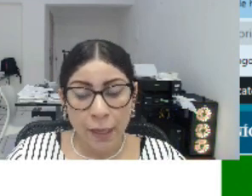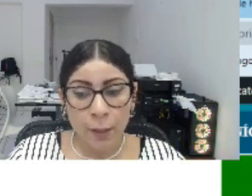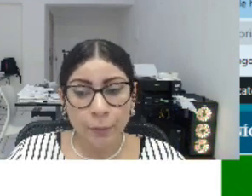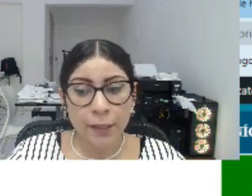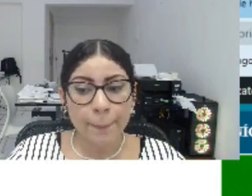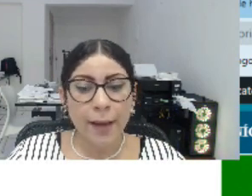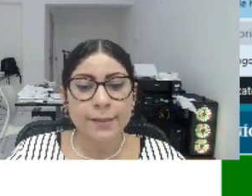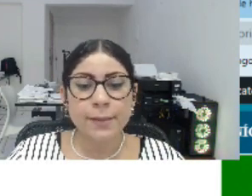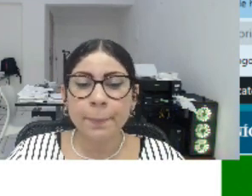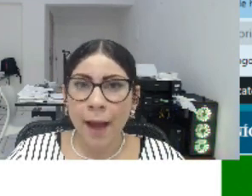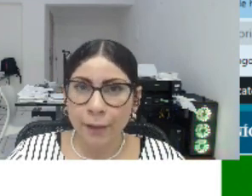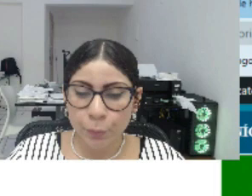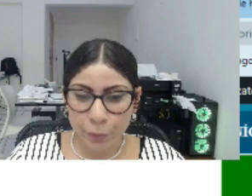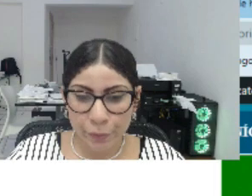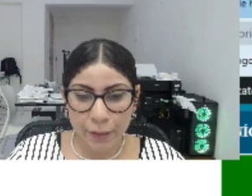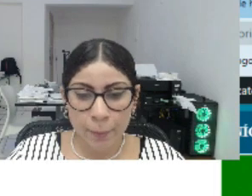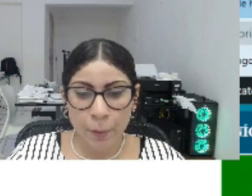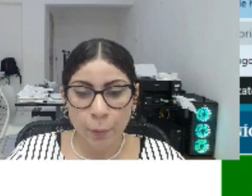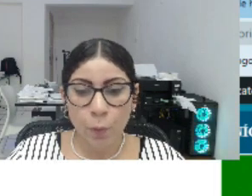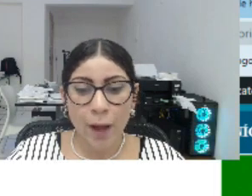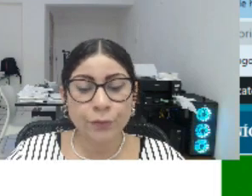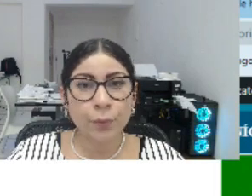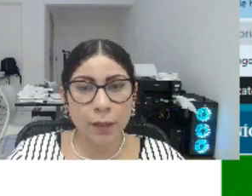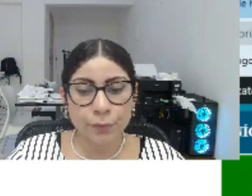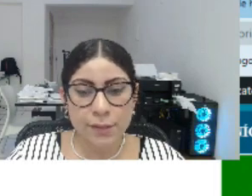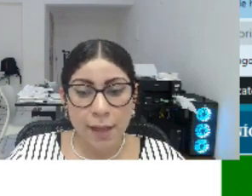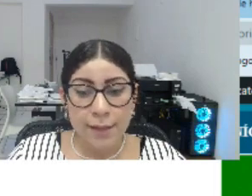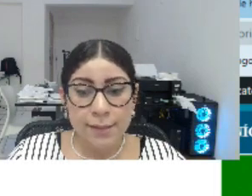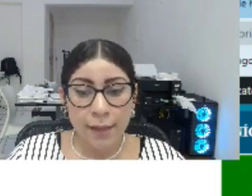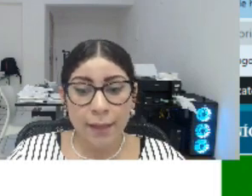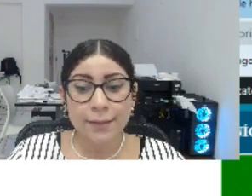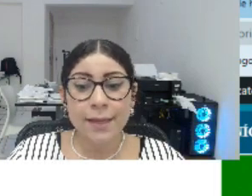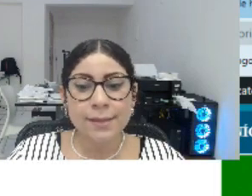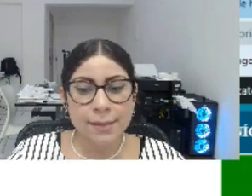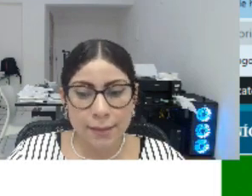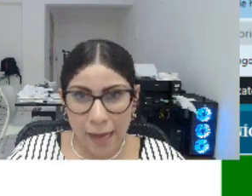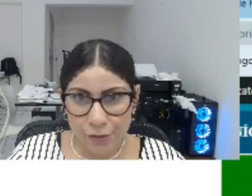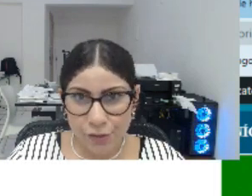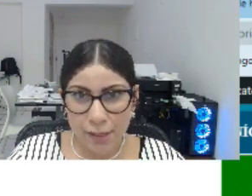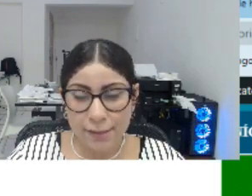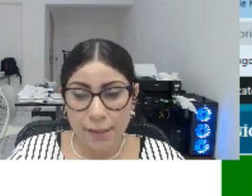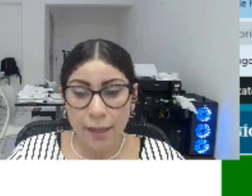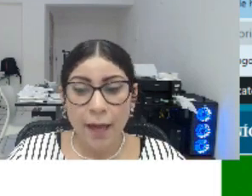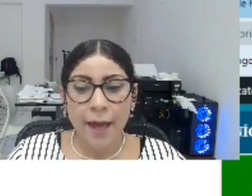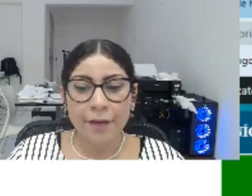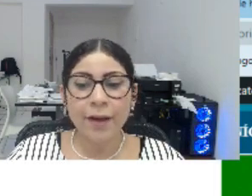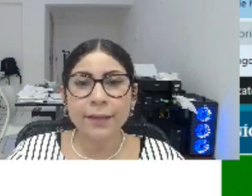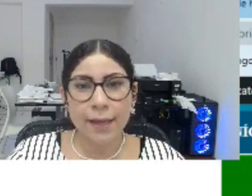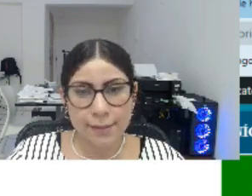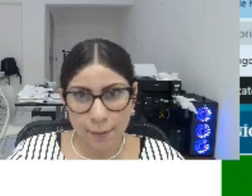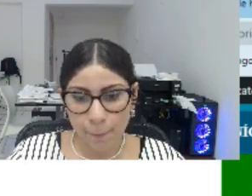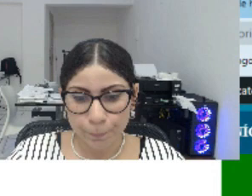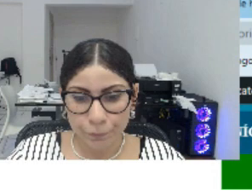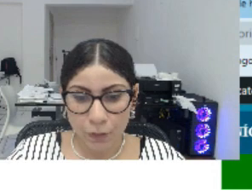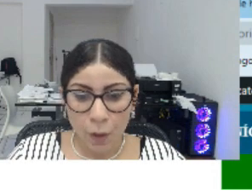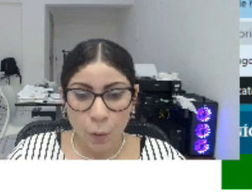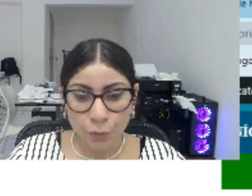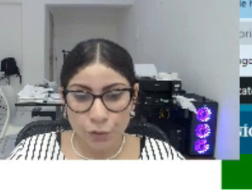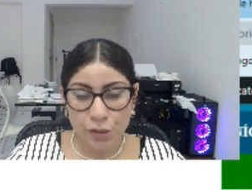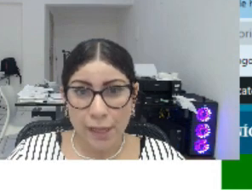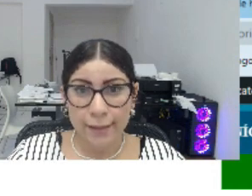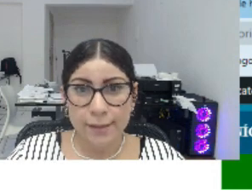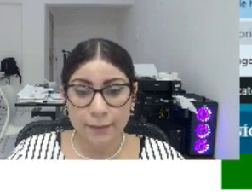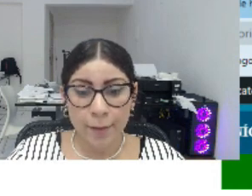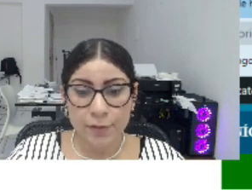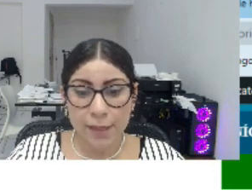intercambista, ele poderá participar do programa por 4 anos sem a necessidade dessa revalidação.